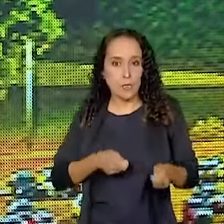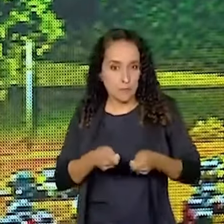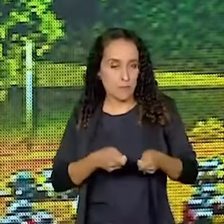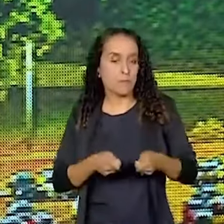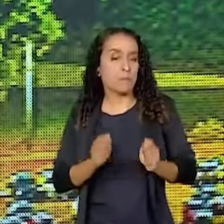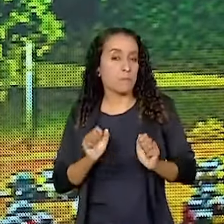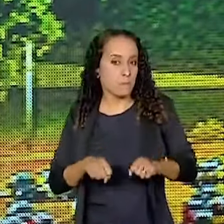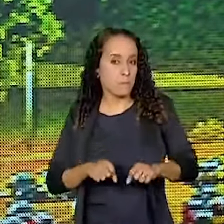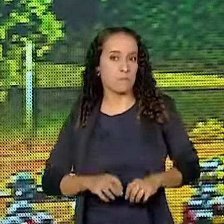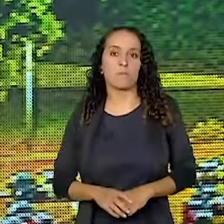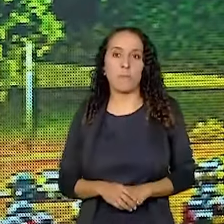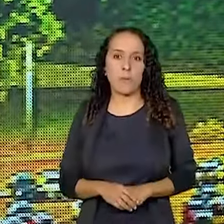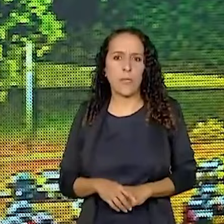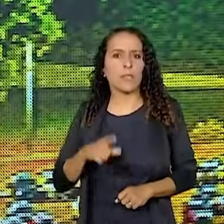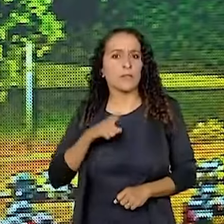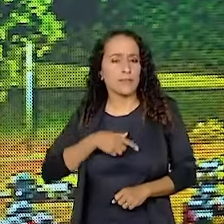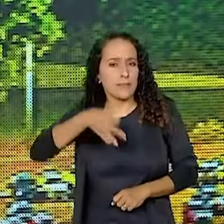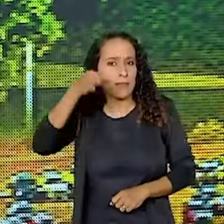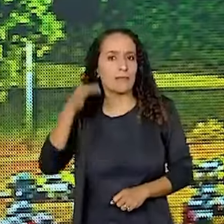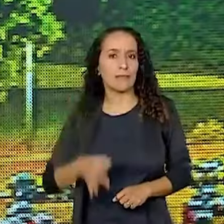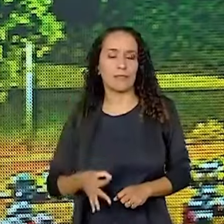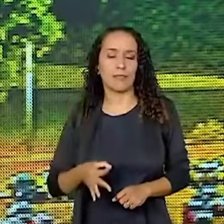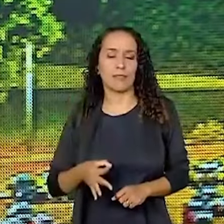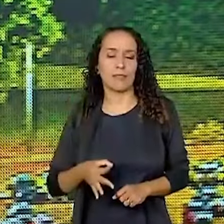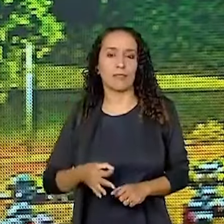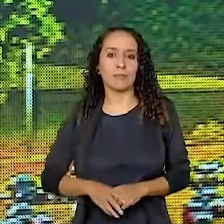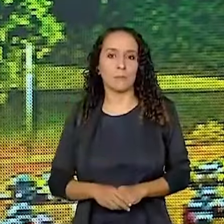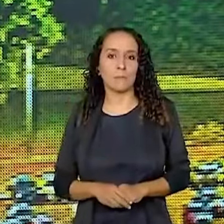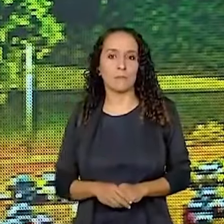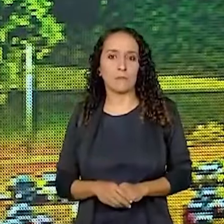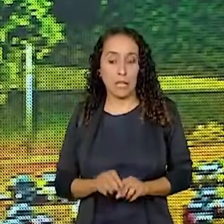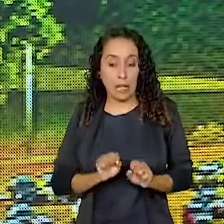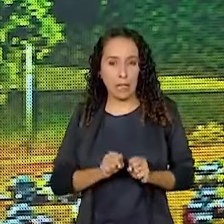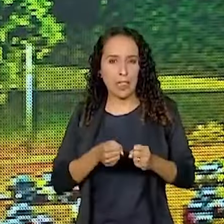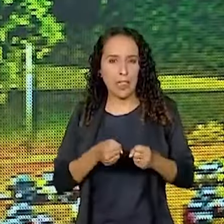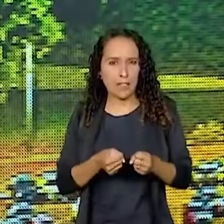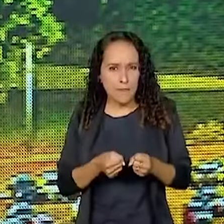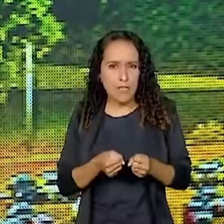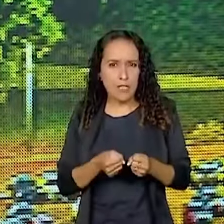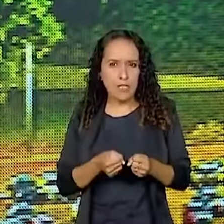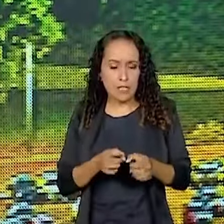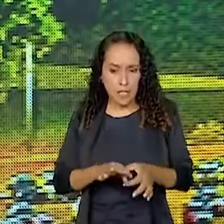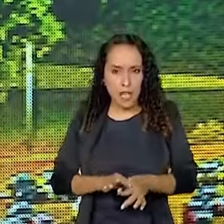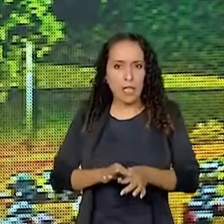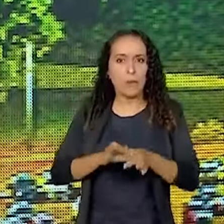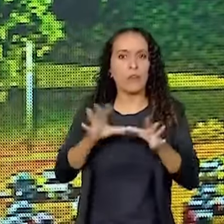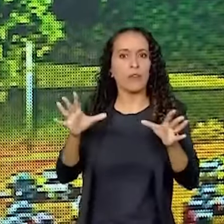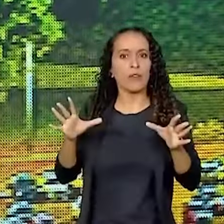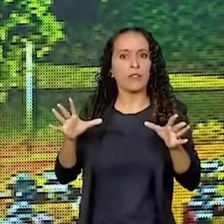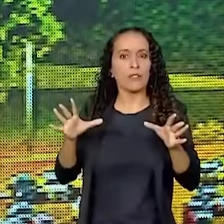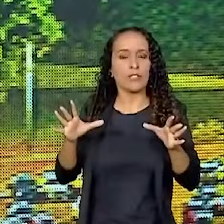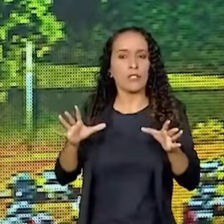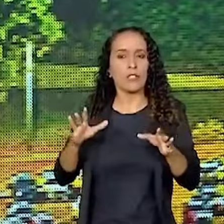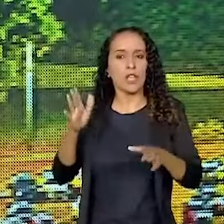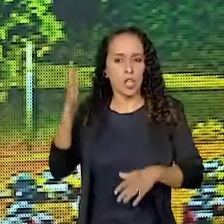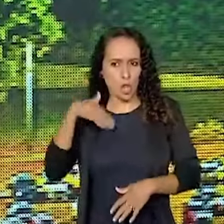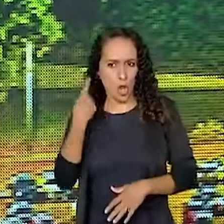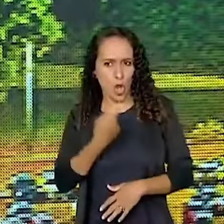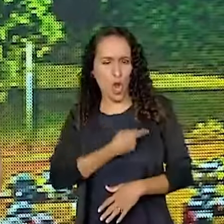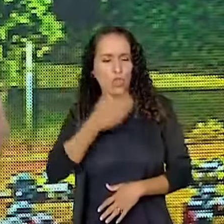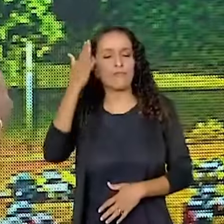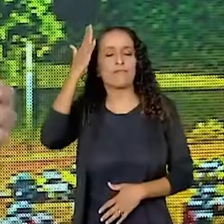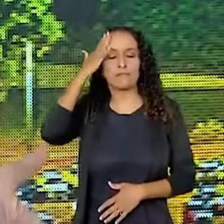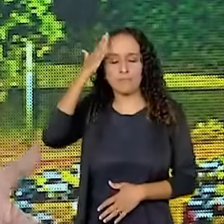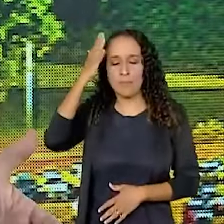manipulação. Tenho absoluta certeza que, na defesa incansável da democracia, saberemos aprender